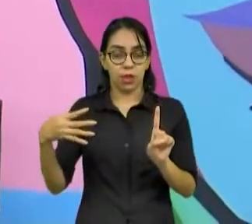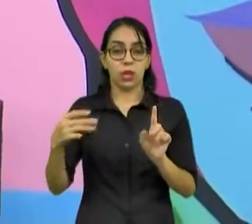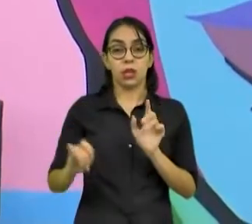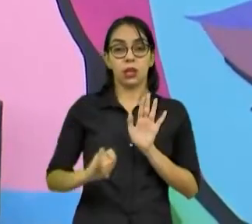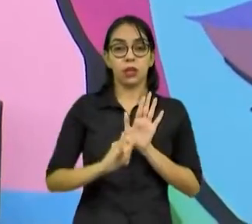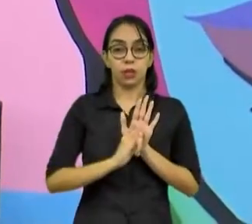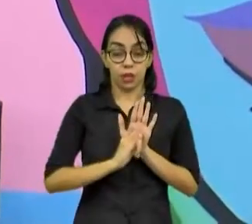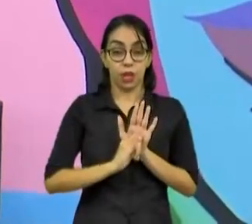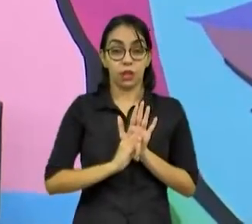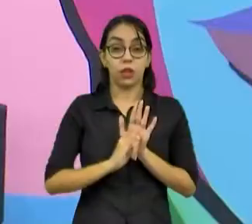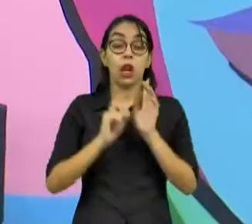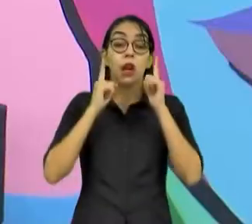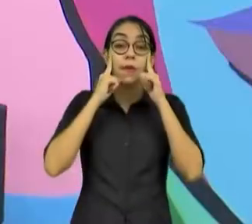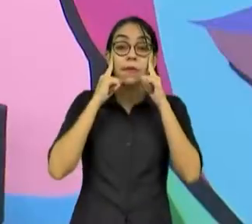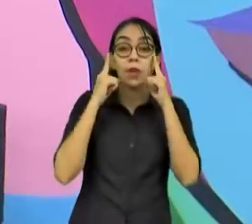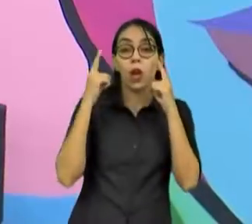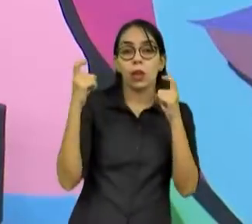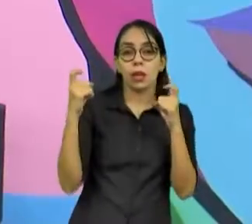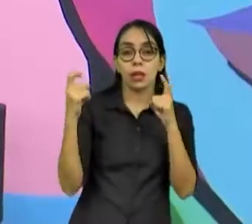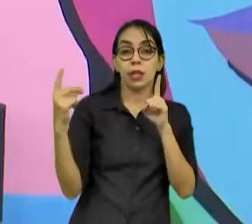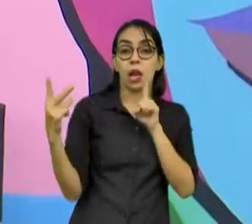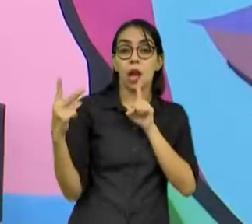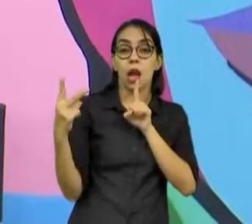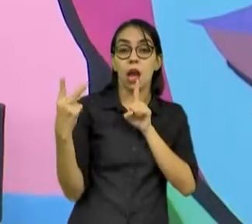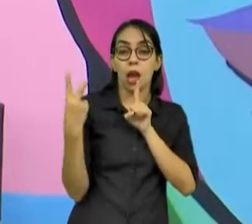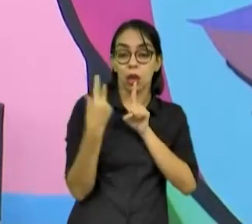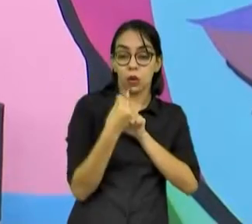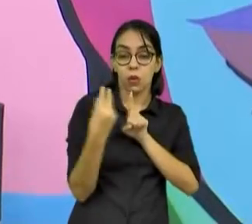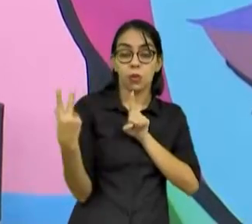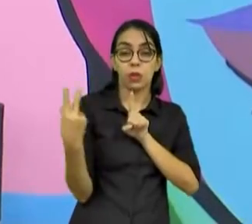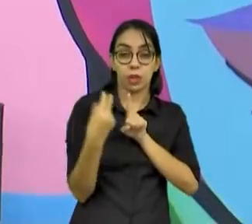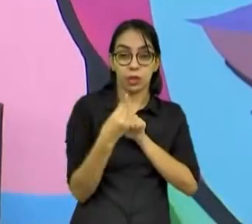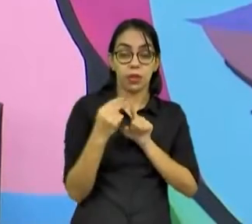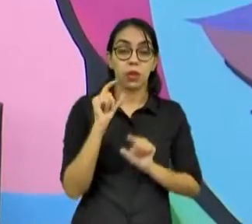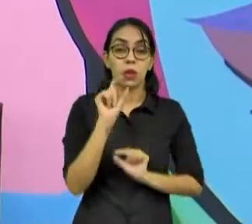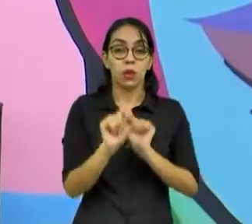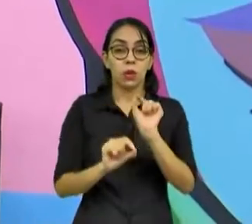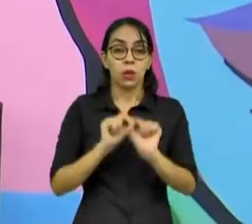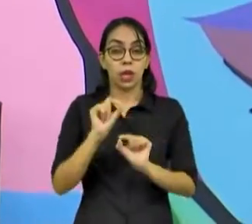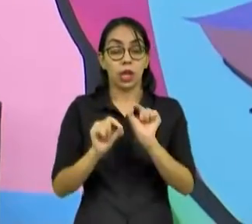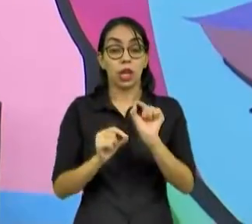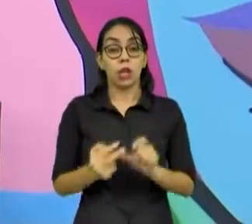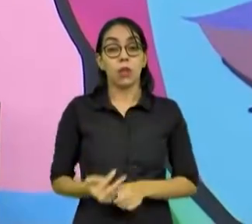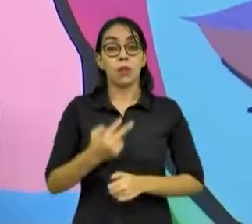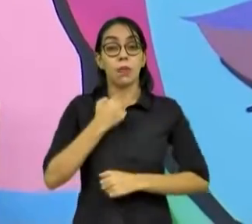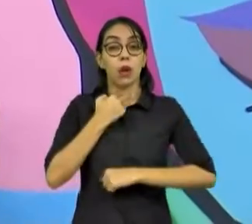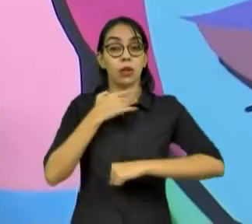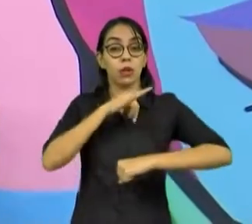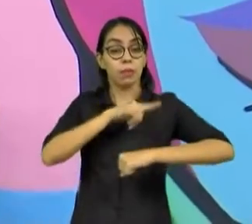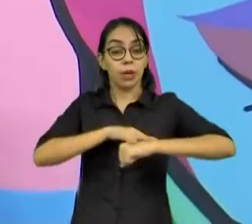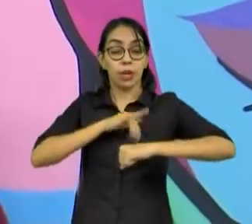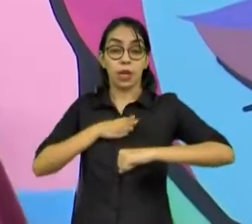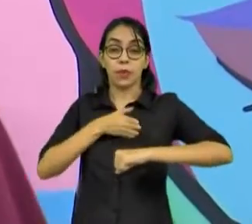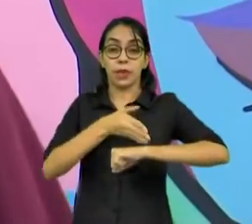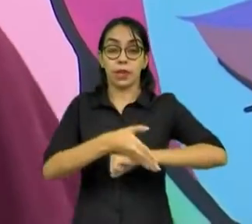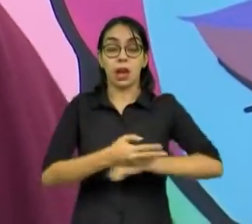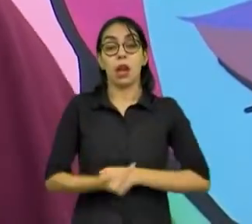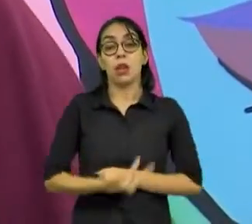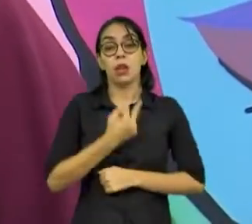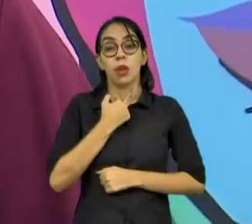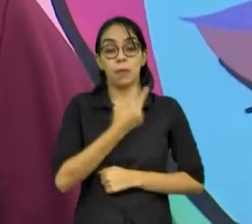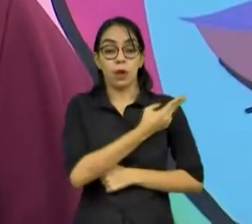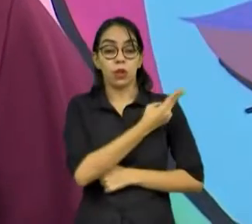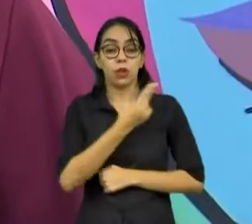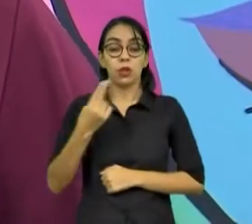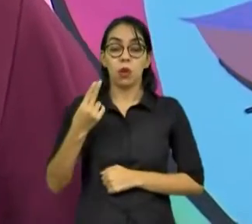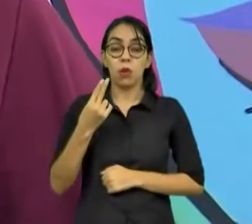a gente como a negação do uso do banheiro, a negação do nome social, a